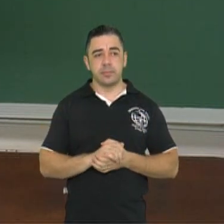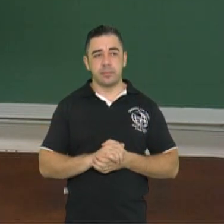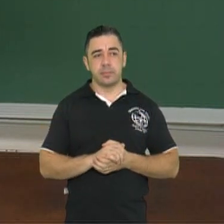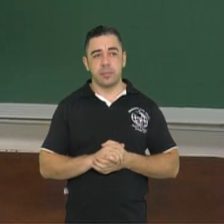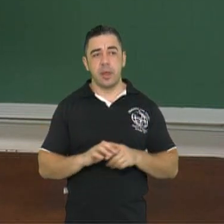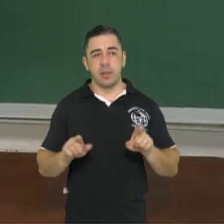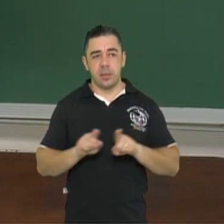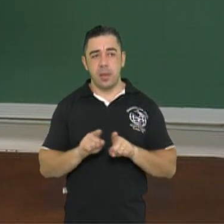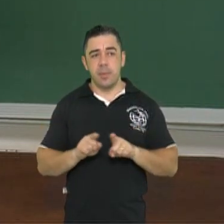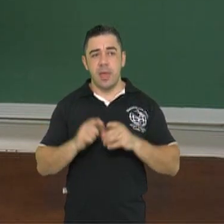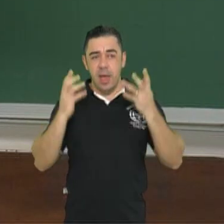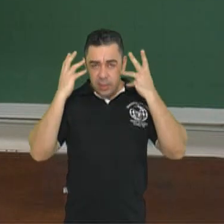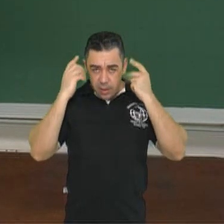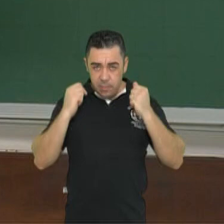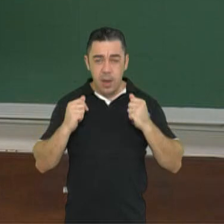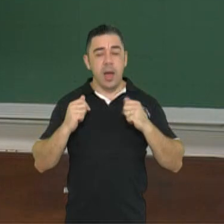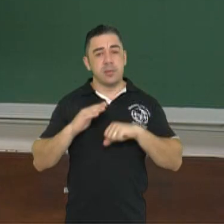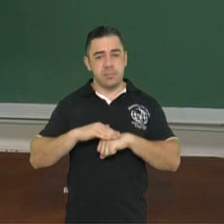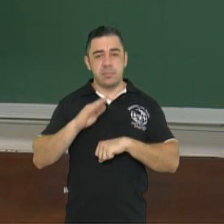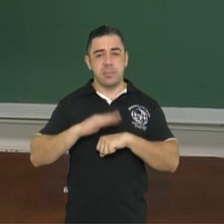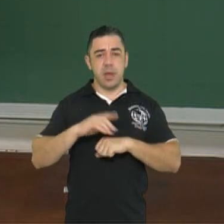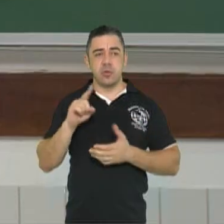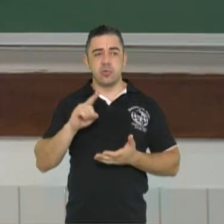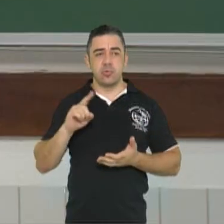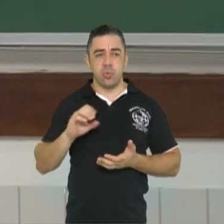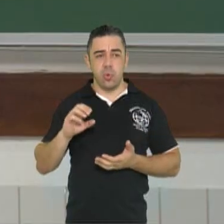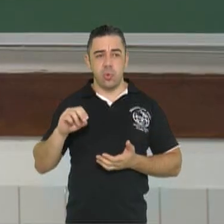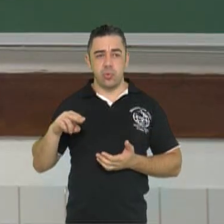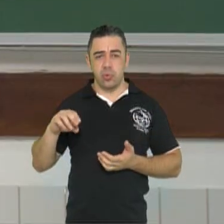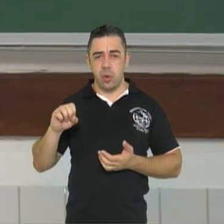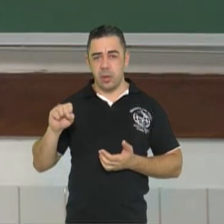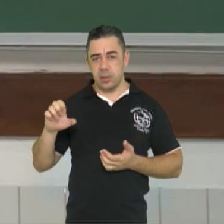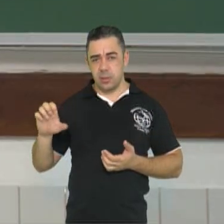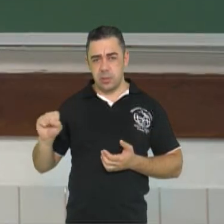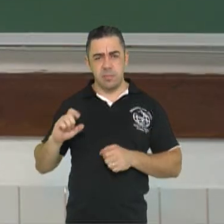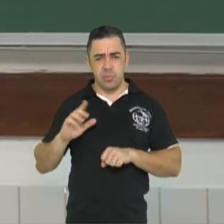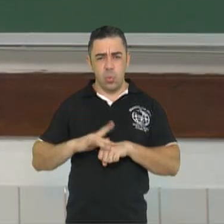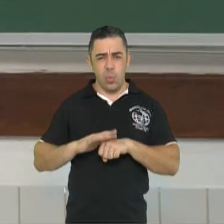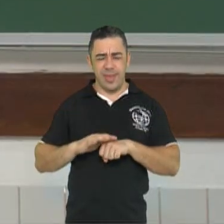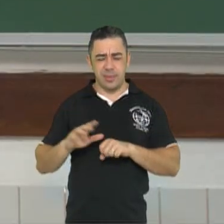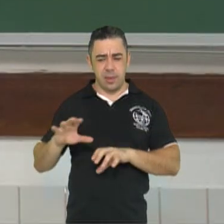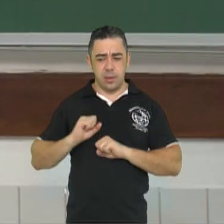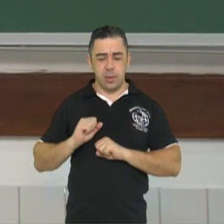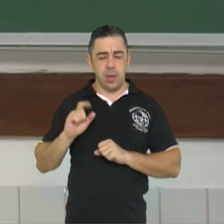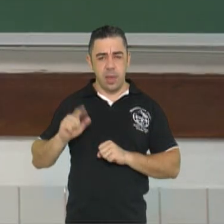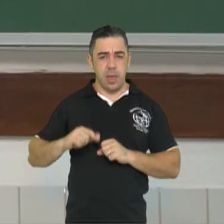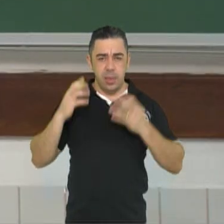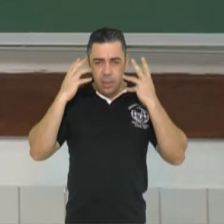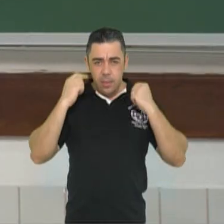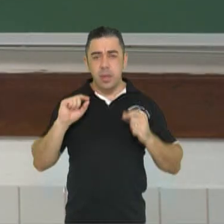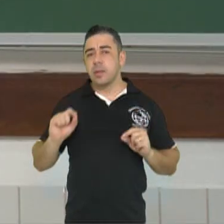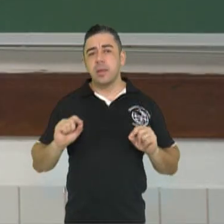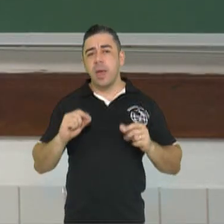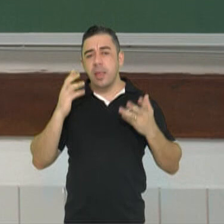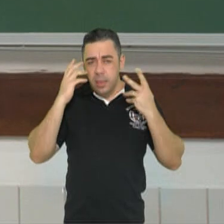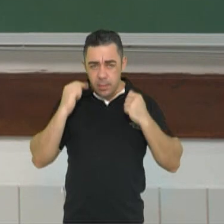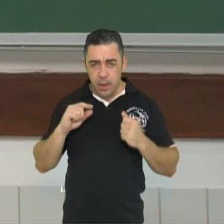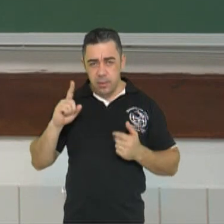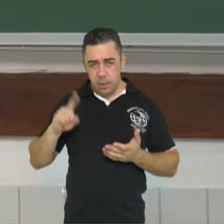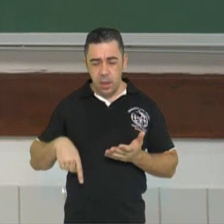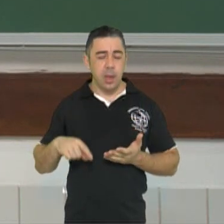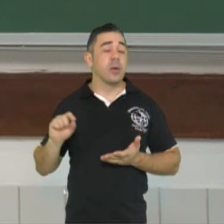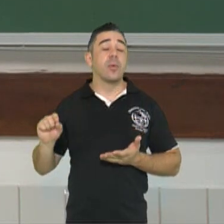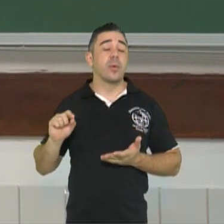ainda a proliferação dos animais, aumento de zoonoses. Que animais que podem se proliferar em lixões e causar doenças? Zoonoses são doenças